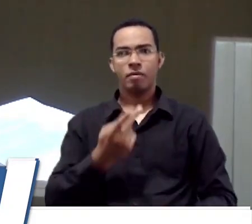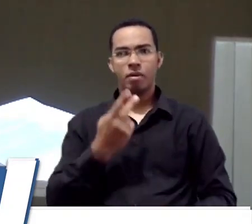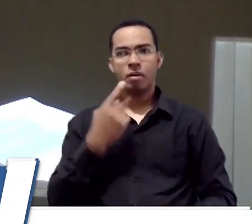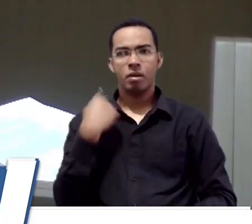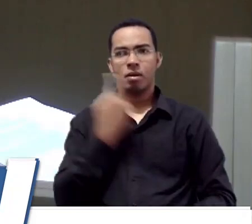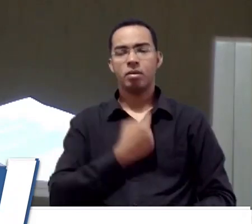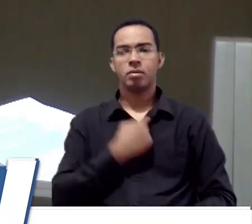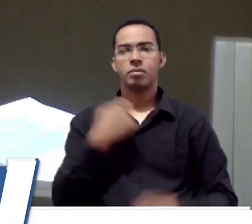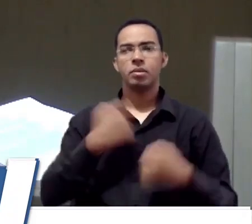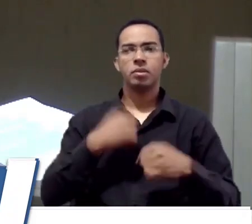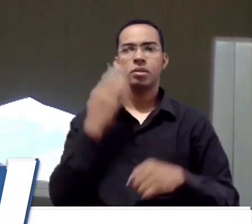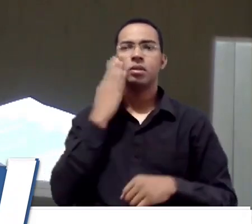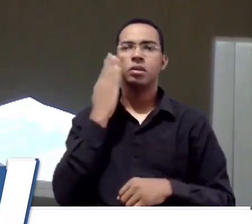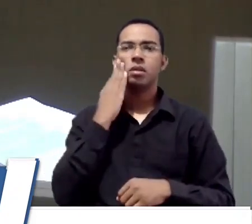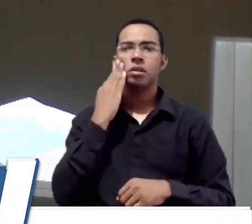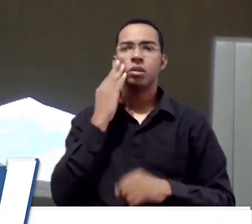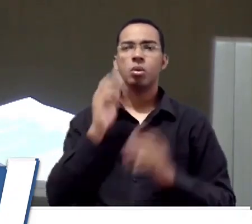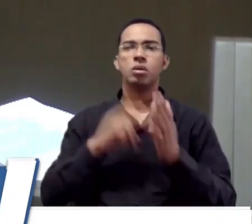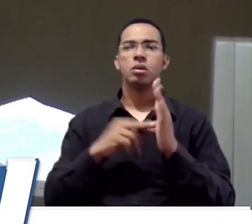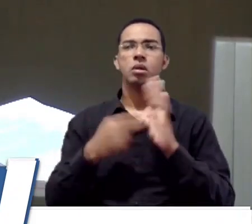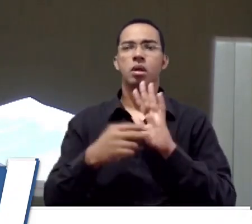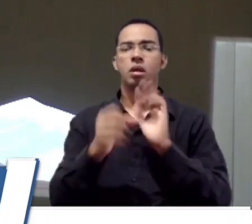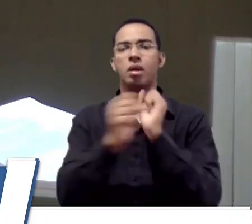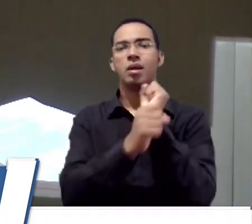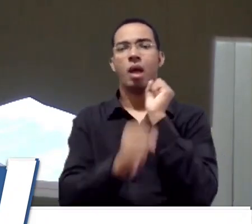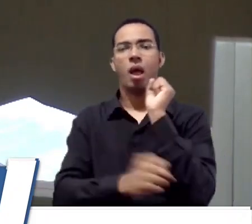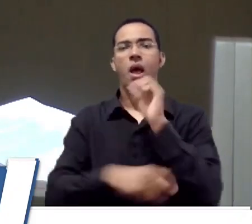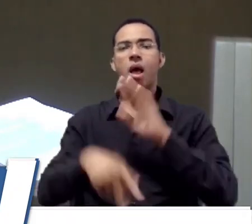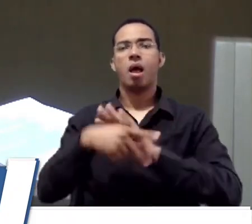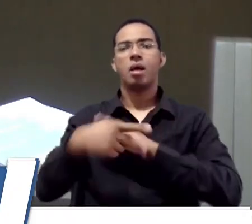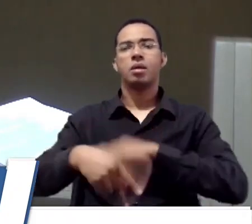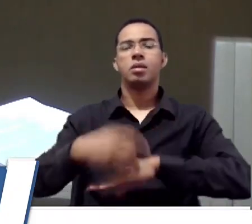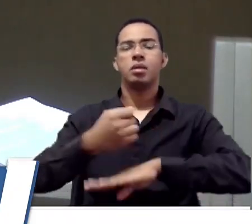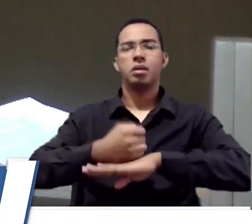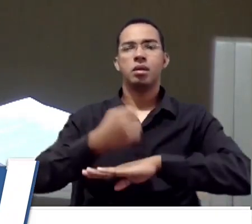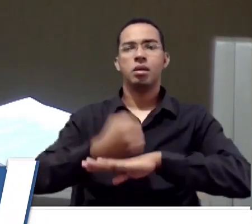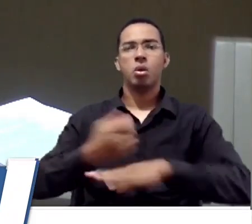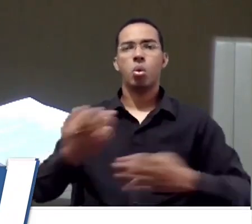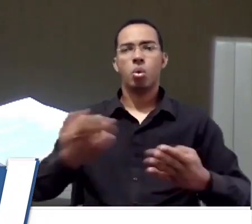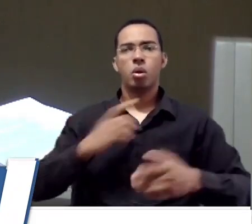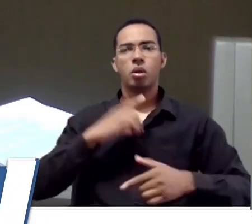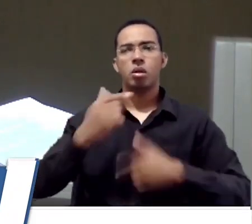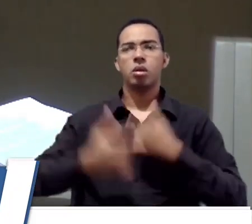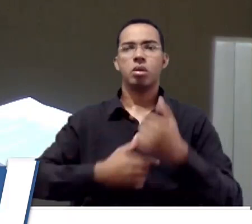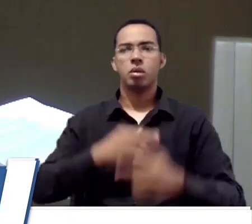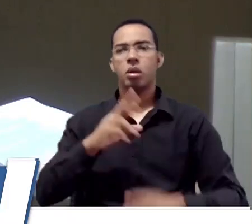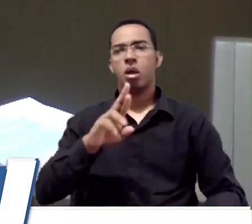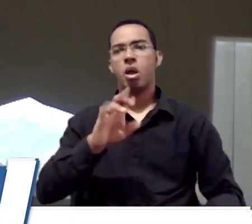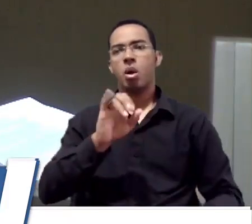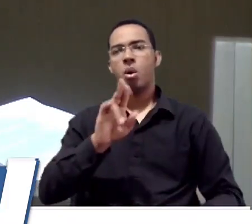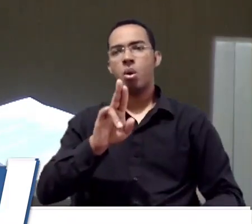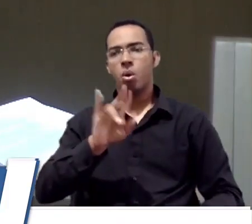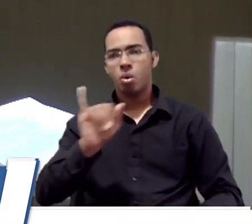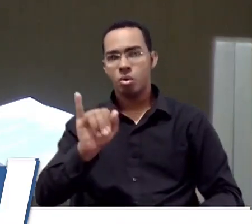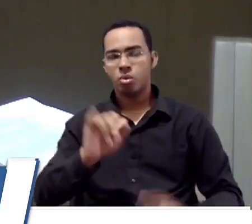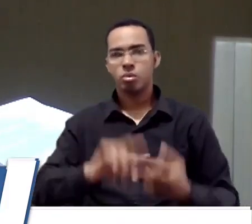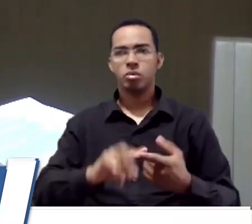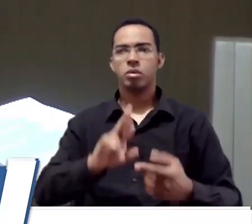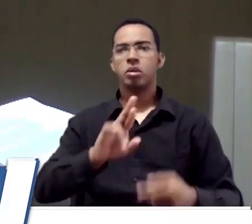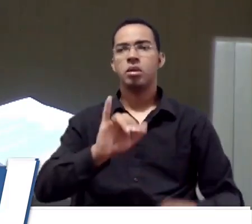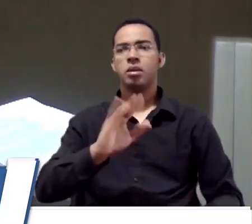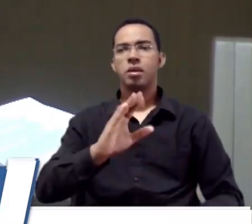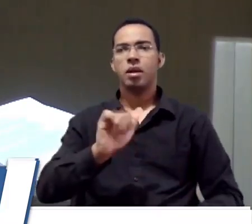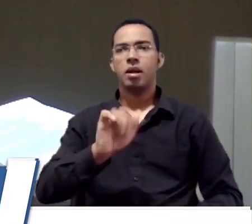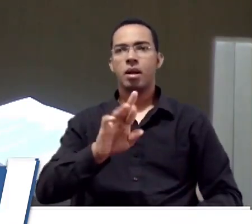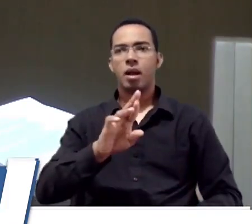usar o que a Sabesp é para a nossa cidade franca. Hoje nós tivemos um trabalho do Rui Ingrácias e hoje do Ricardinho,